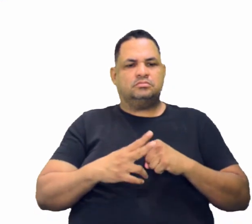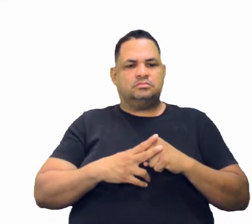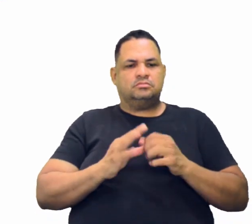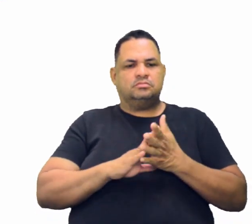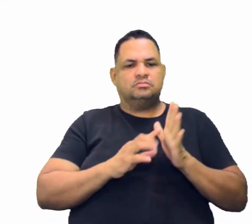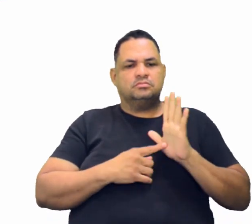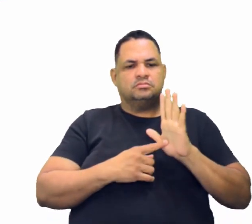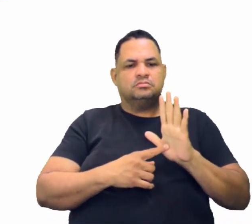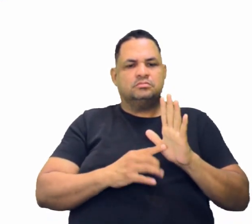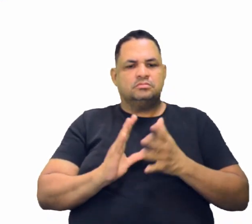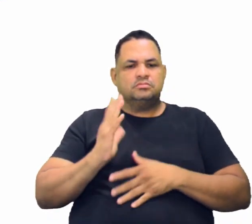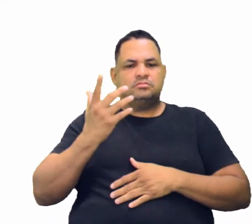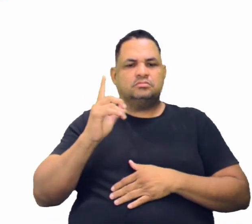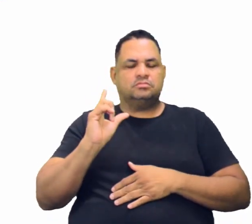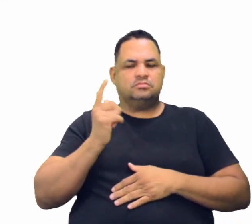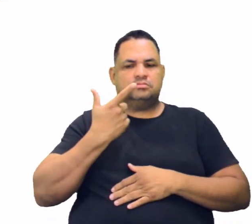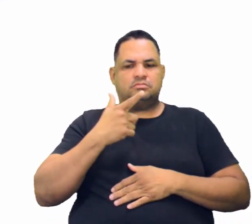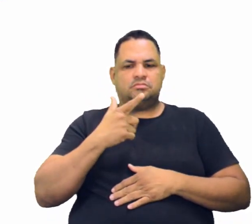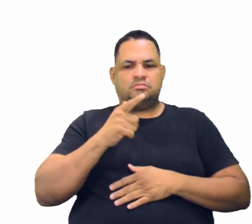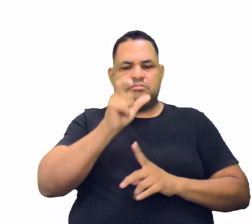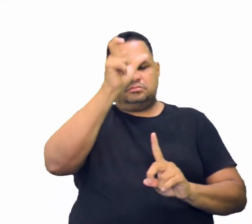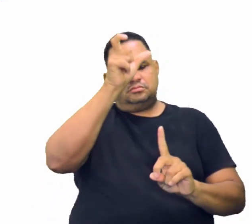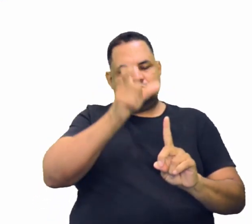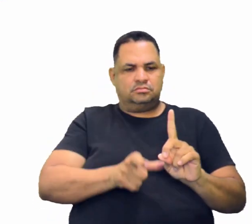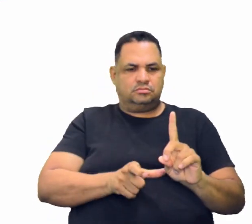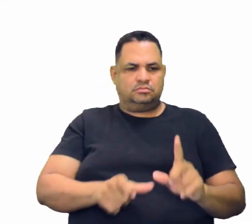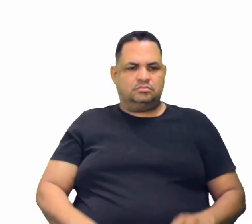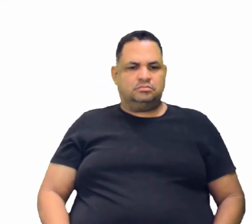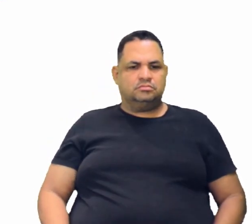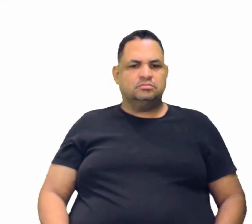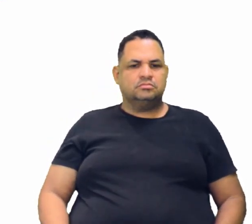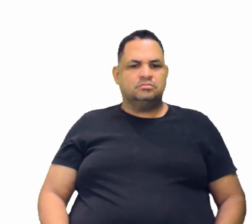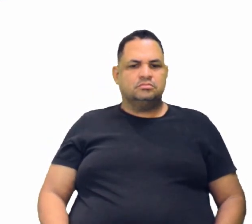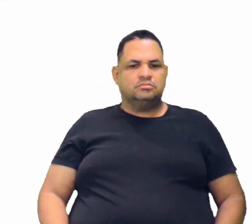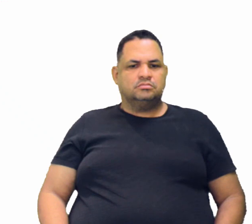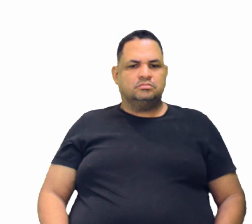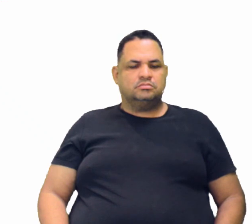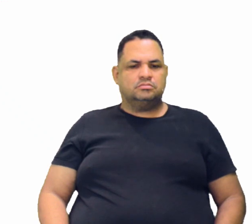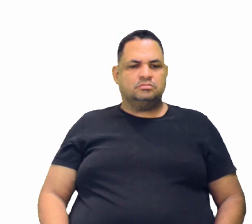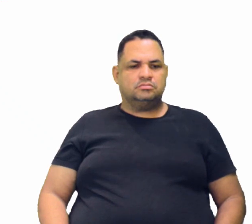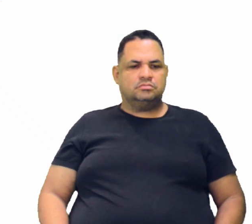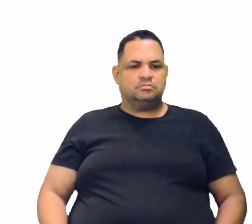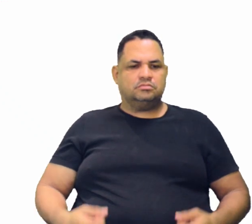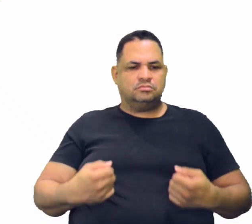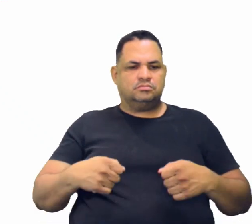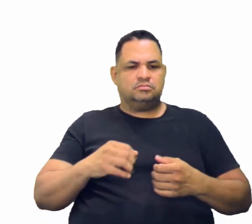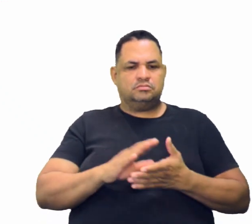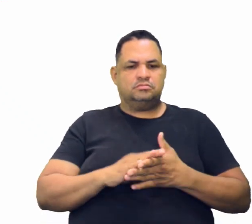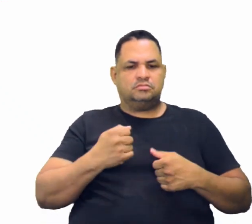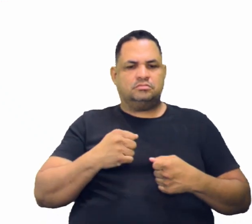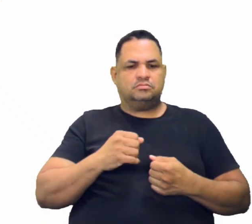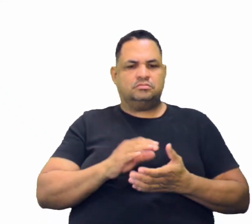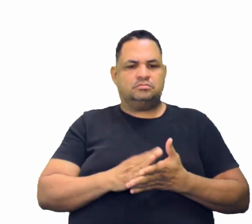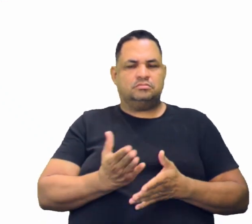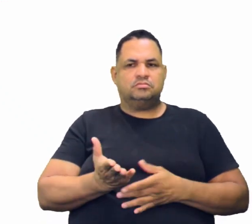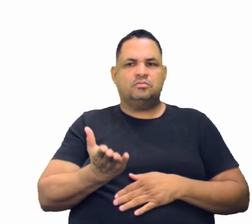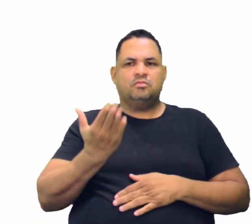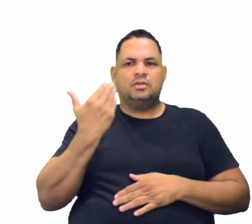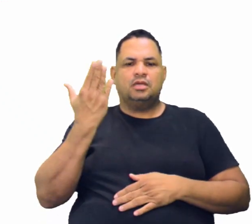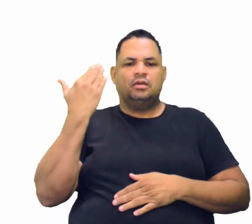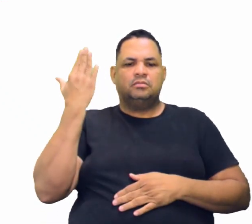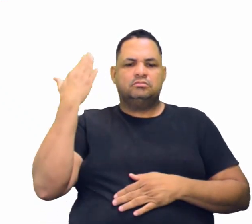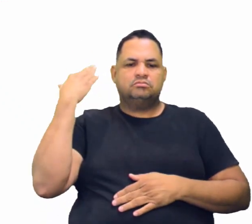indicando tempo não tem sujeito. Pode-se e deve-se dizer